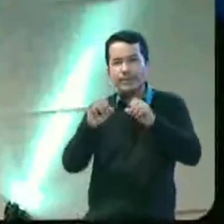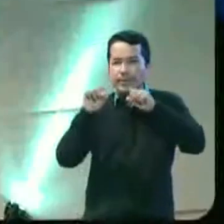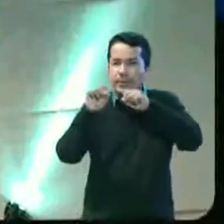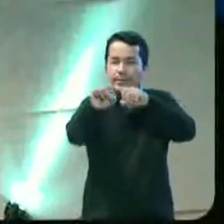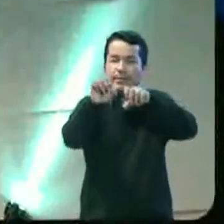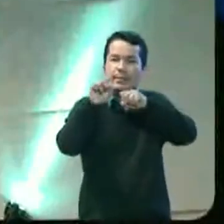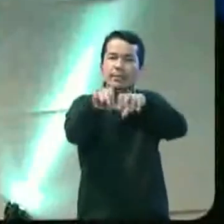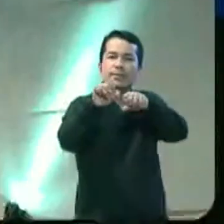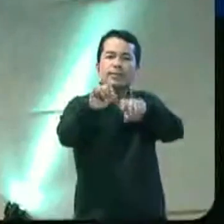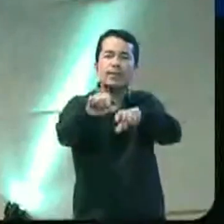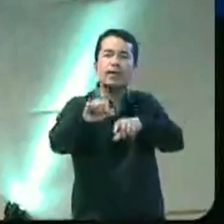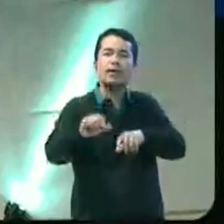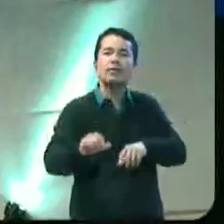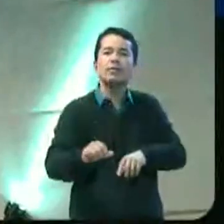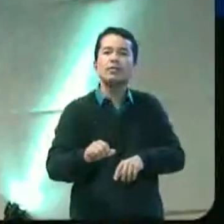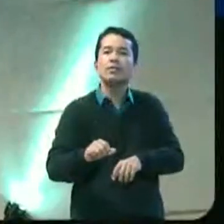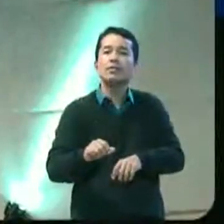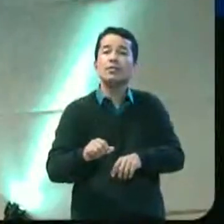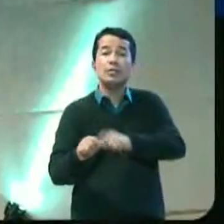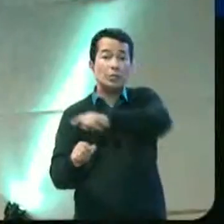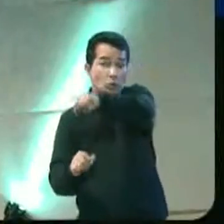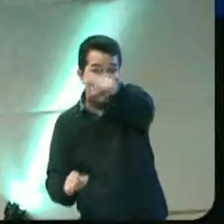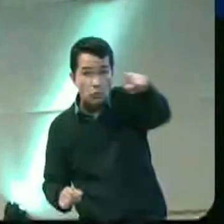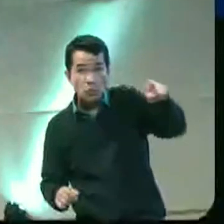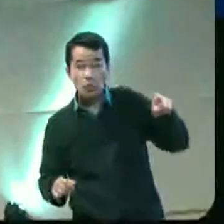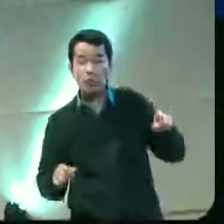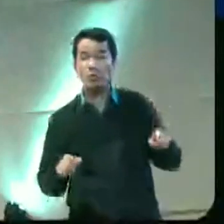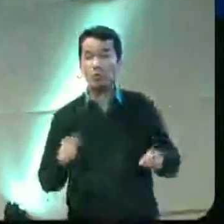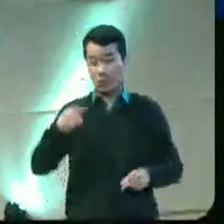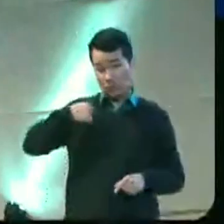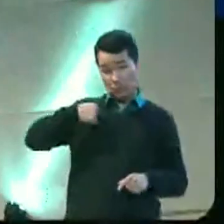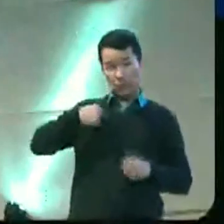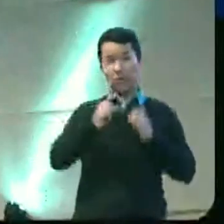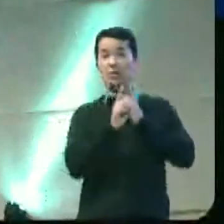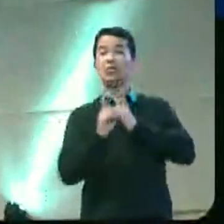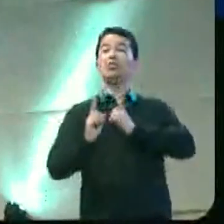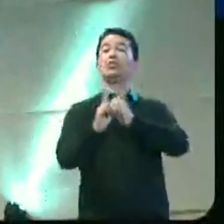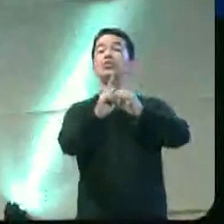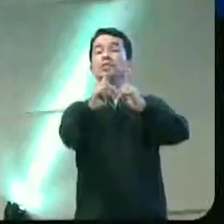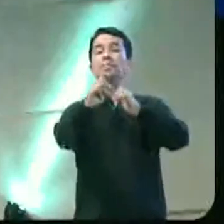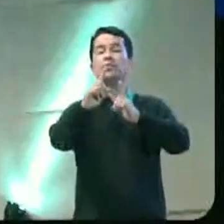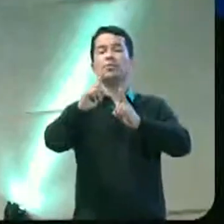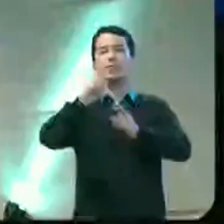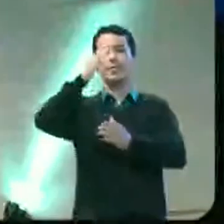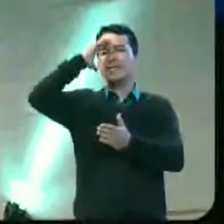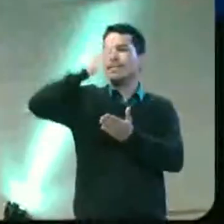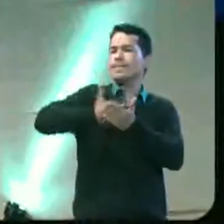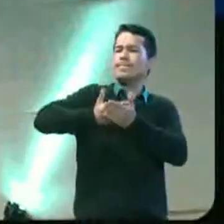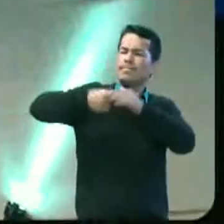estava convidando aqueles discípulos a terem uma fé mais profunda.